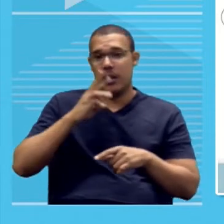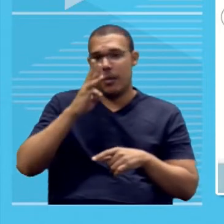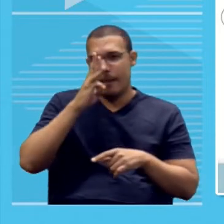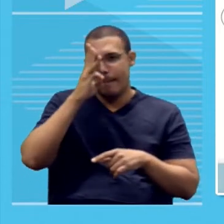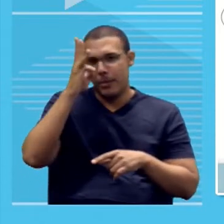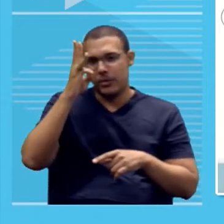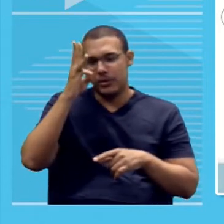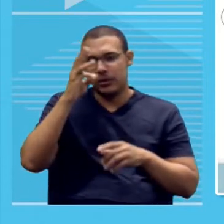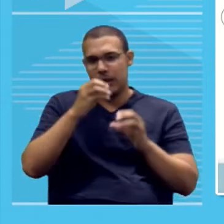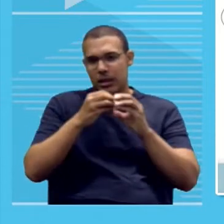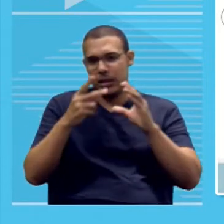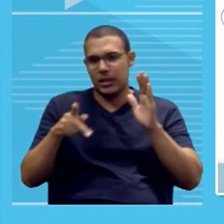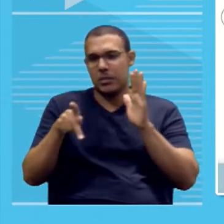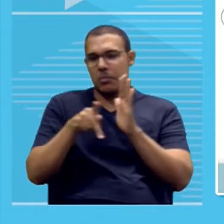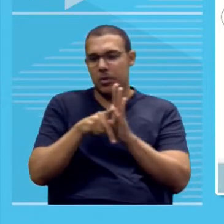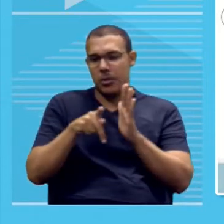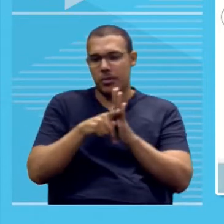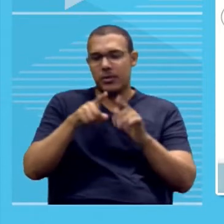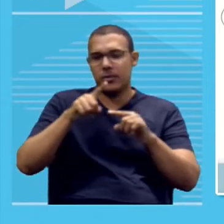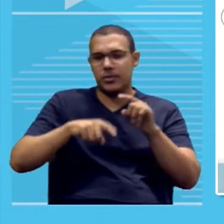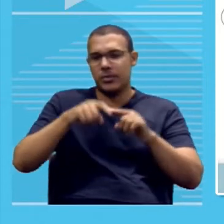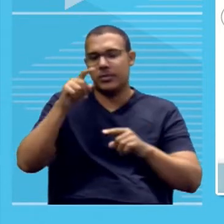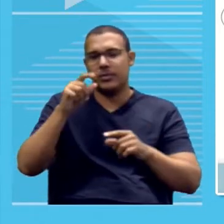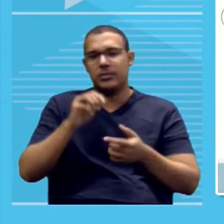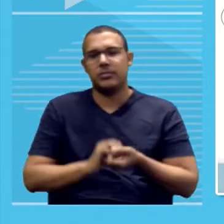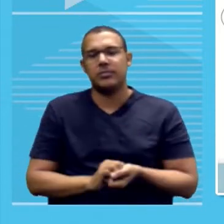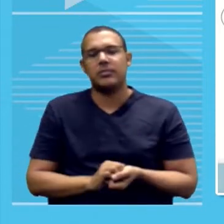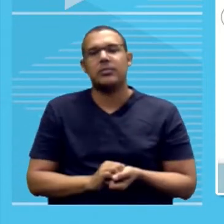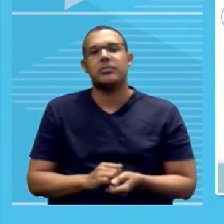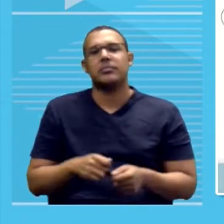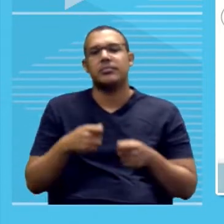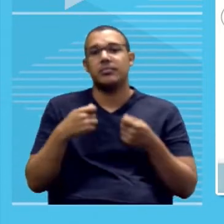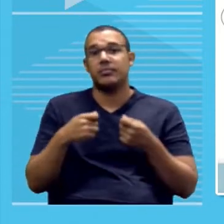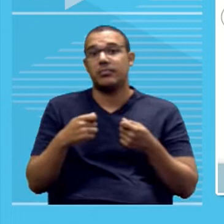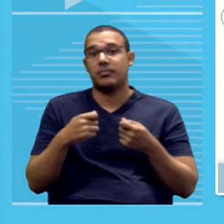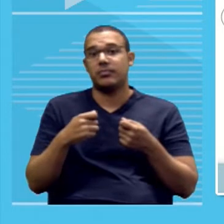uma característica dele. Ele vai precisar funcionar e,